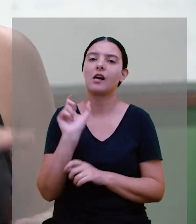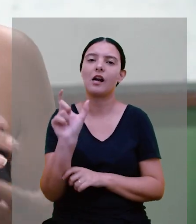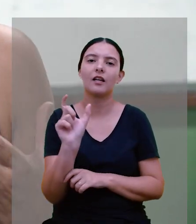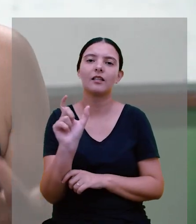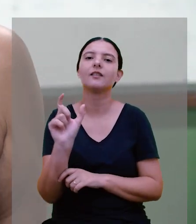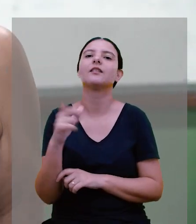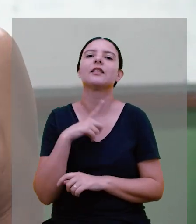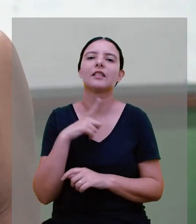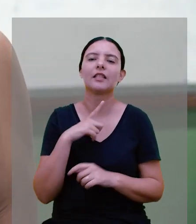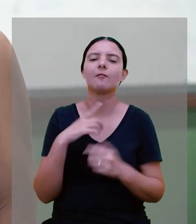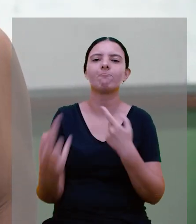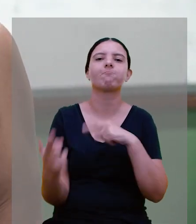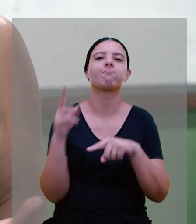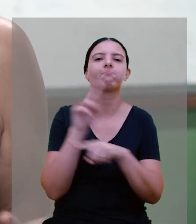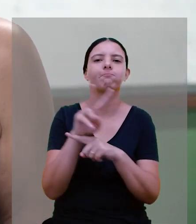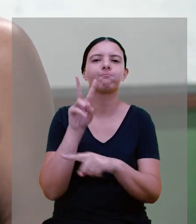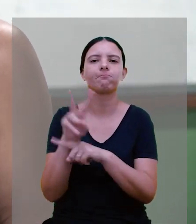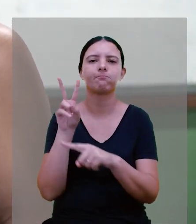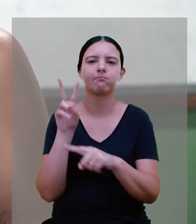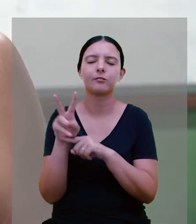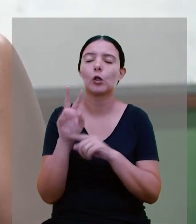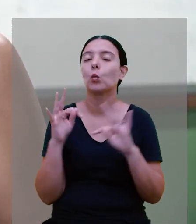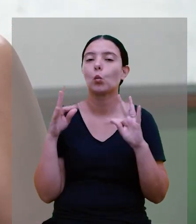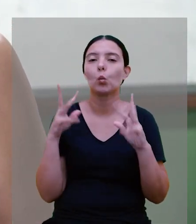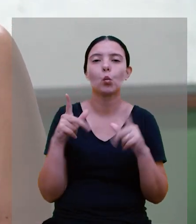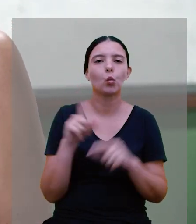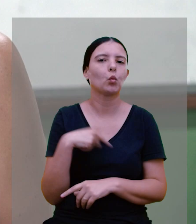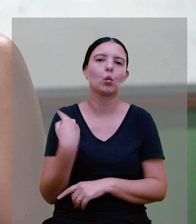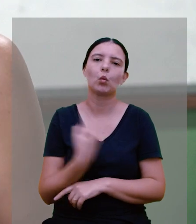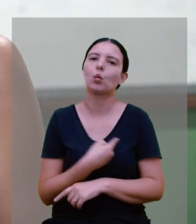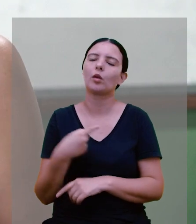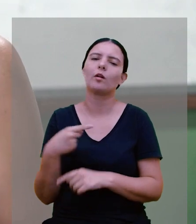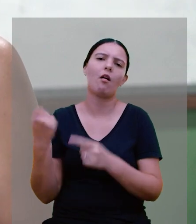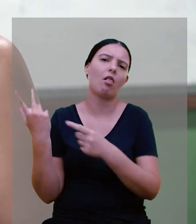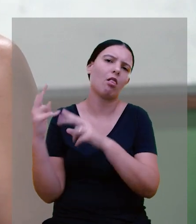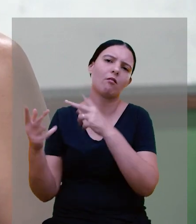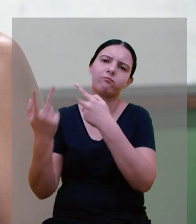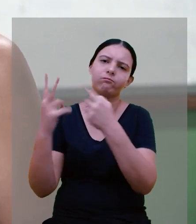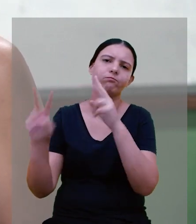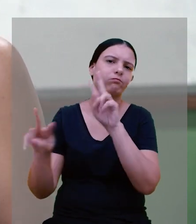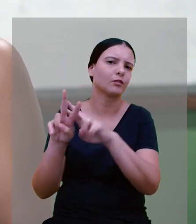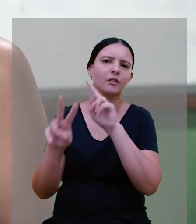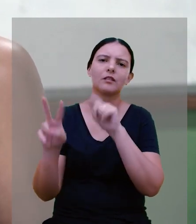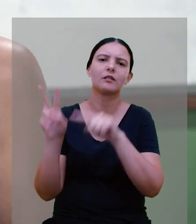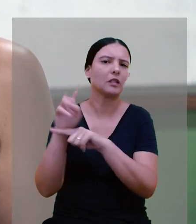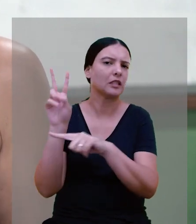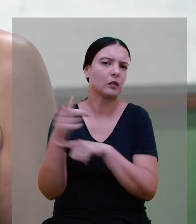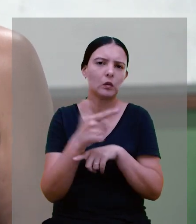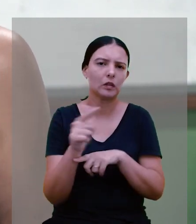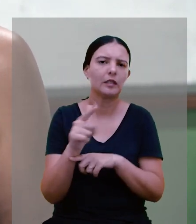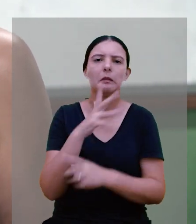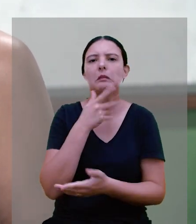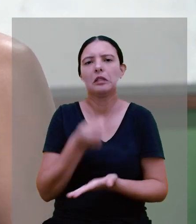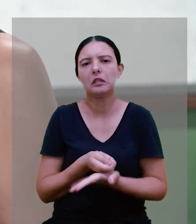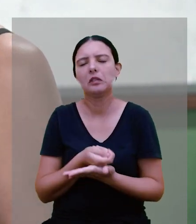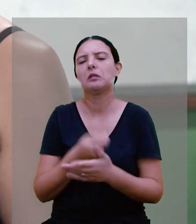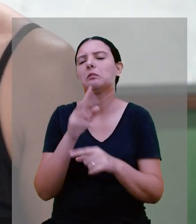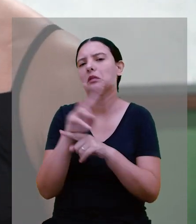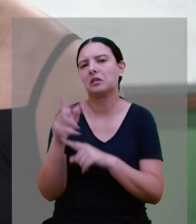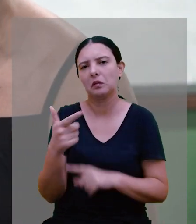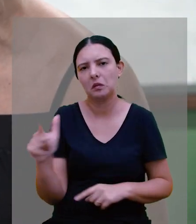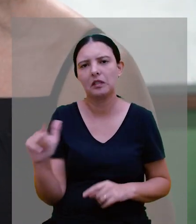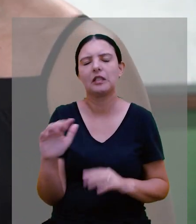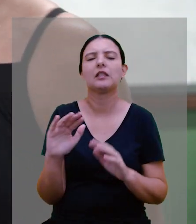essa teia de proteção. Tudo ao nosso redor, gente, é desproteção. O machismo é desproteção, a desigualdade social